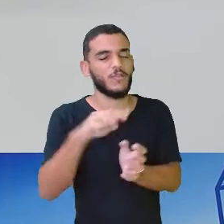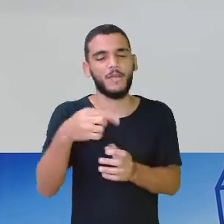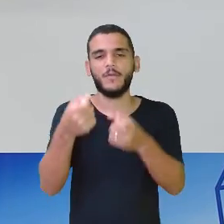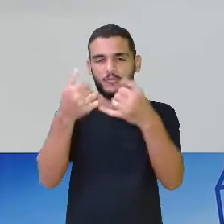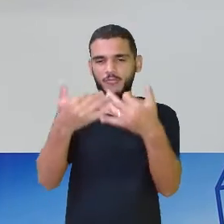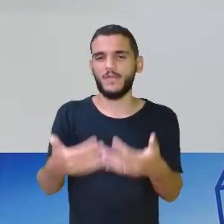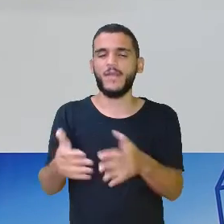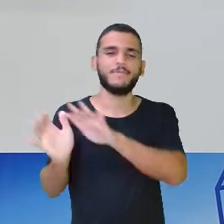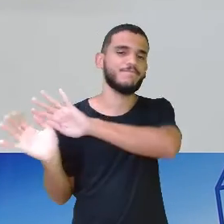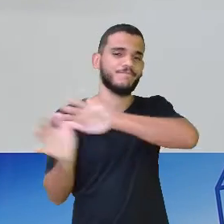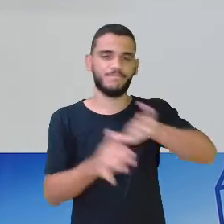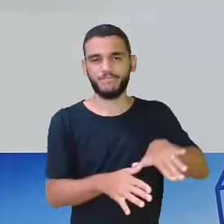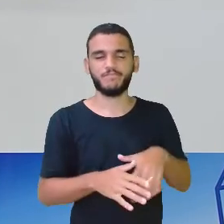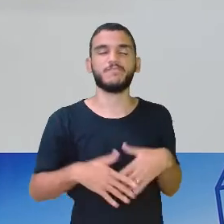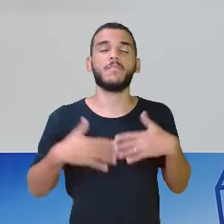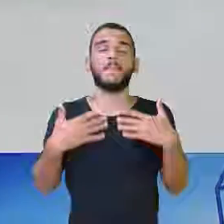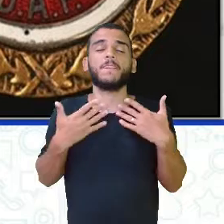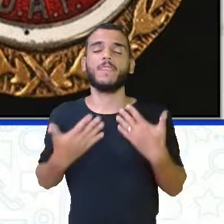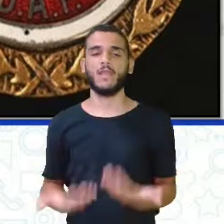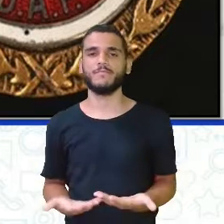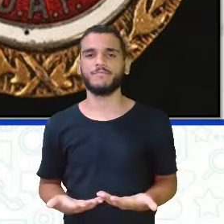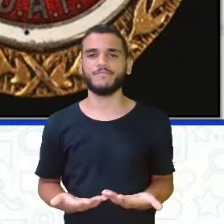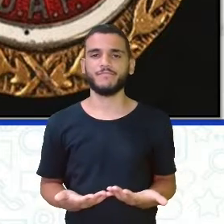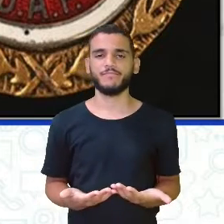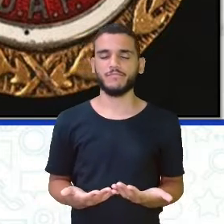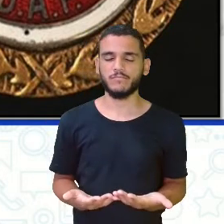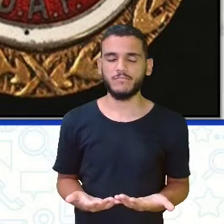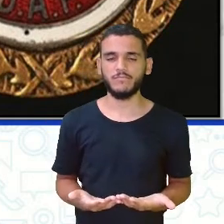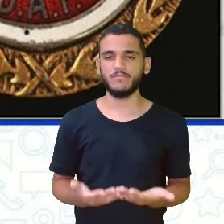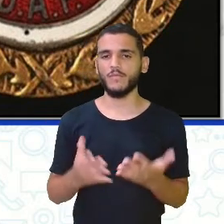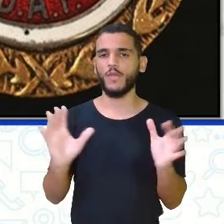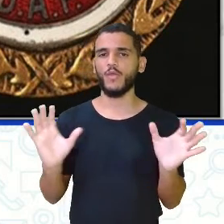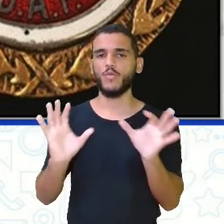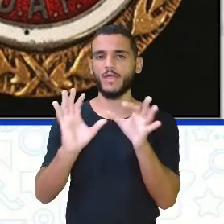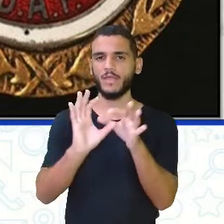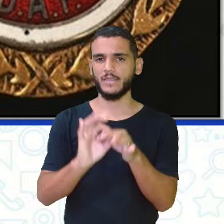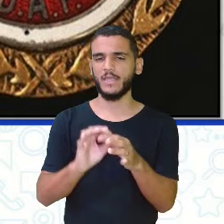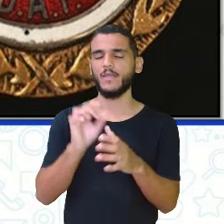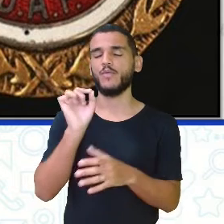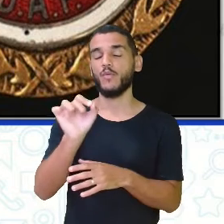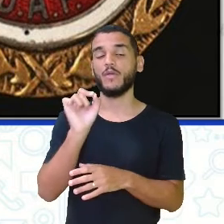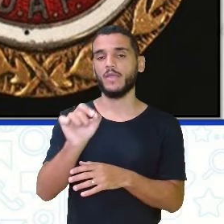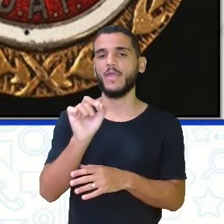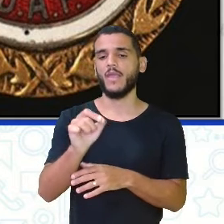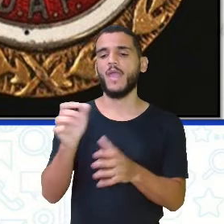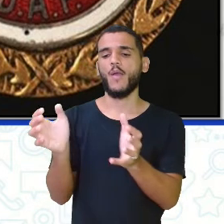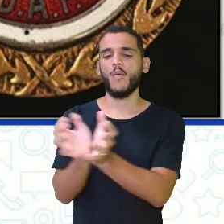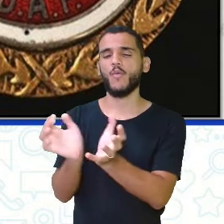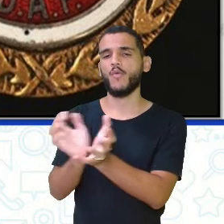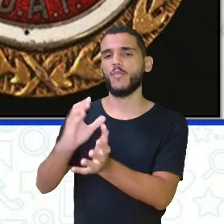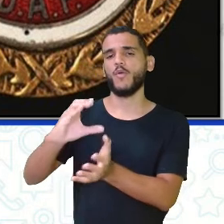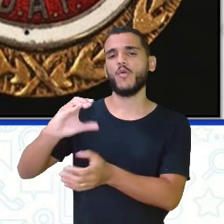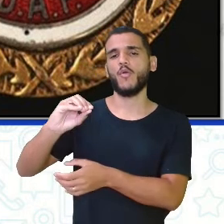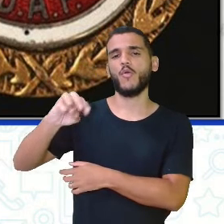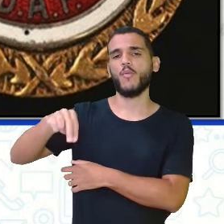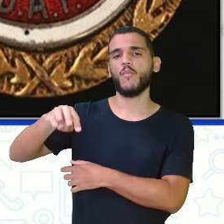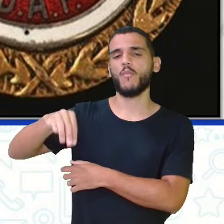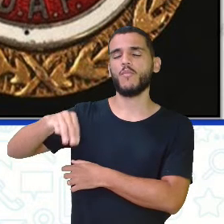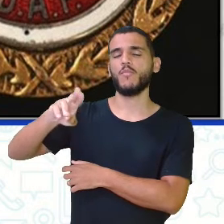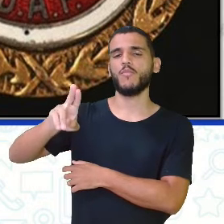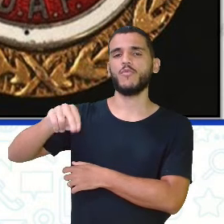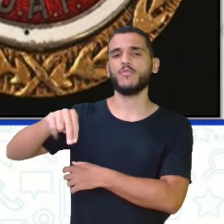depois. Então, nesse sentido, ó, aliado à sombra do comunismo, surge o Partido